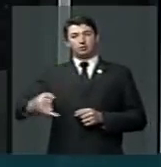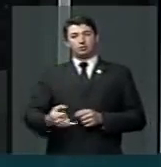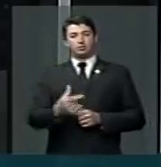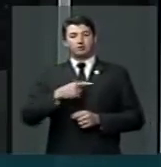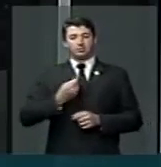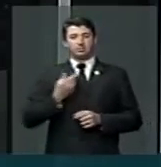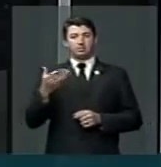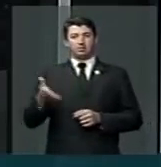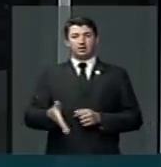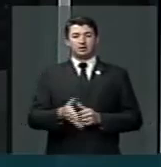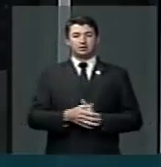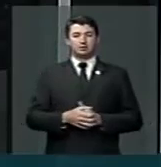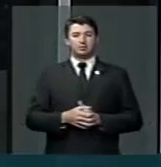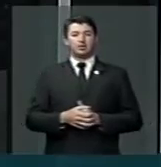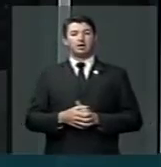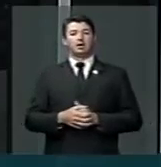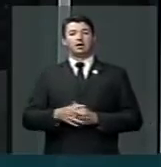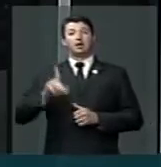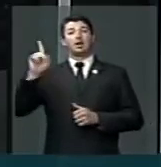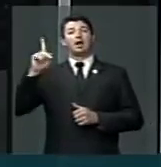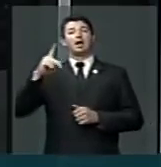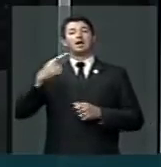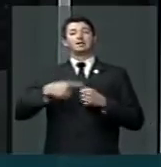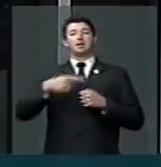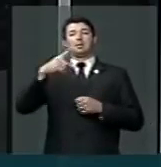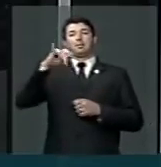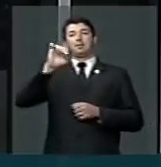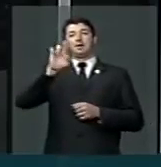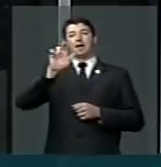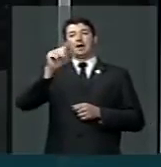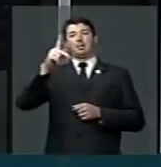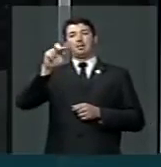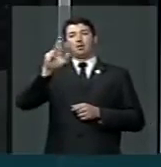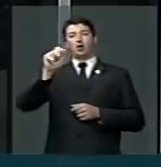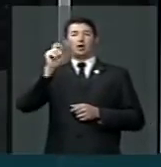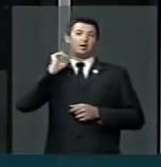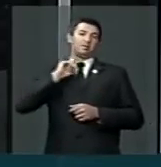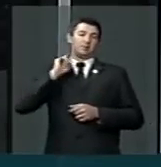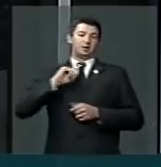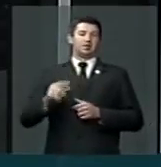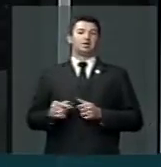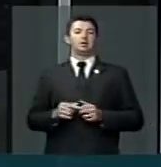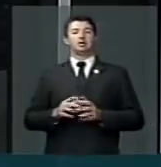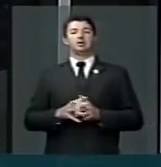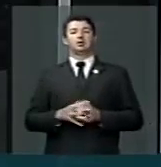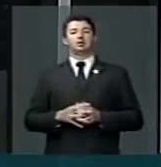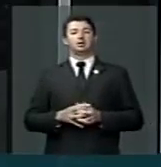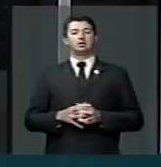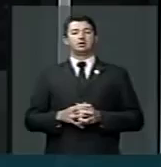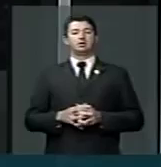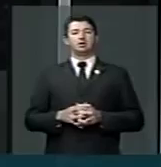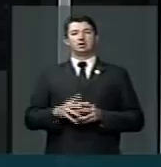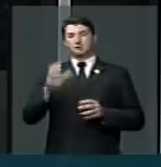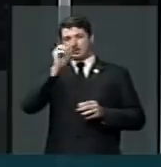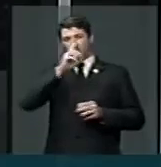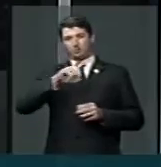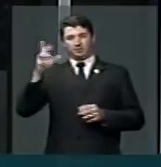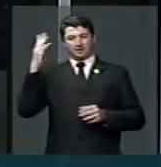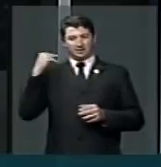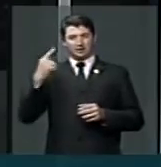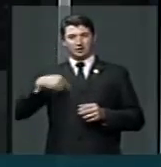de participar lá em Pirapora, Minas Gerais, na região do Médio São Francisco, esse final de semana,